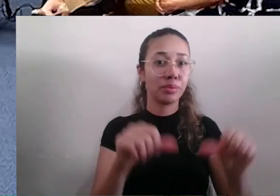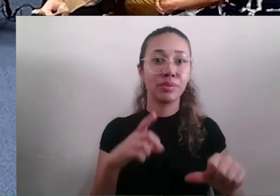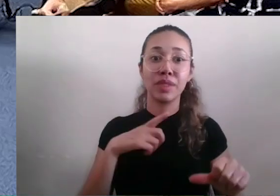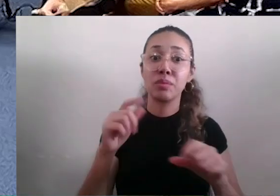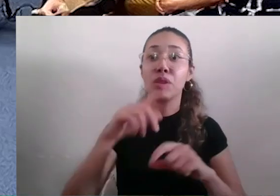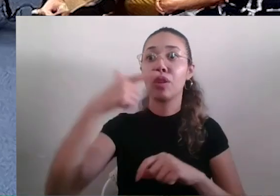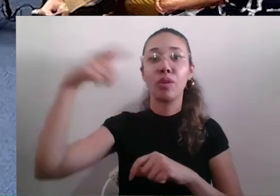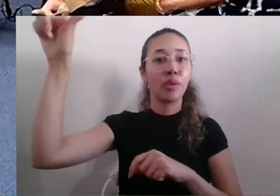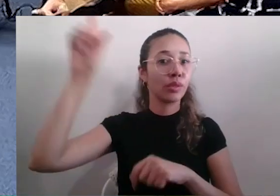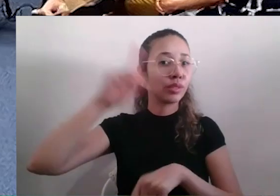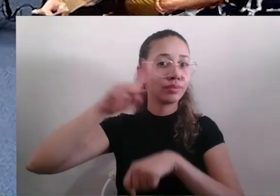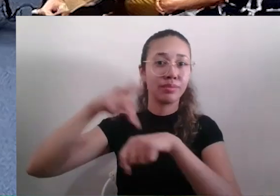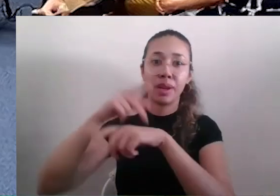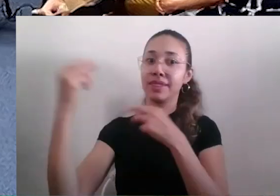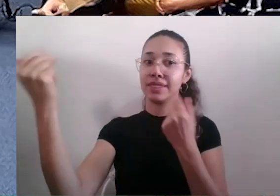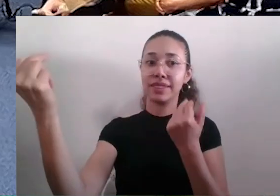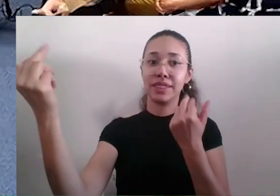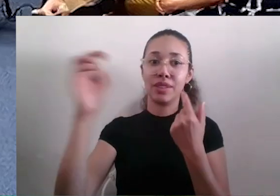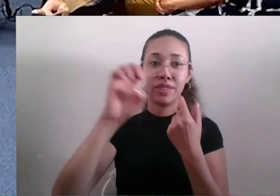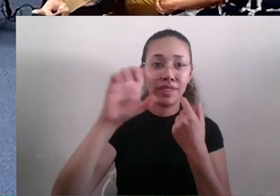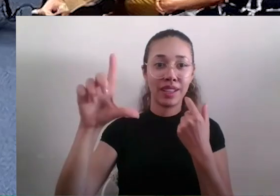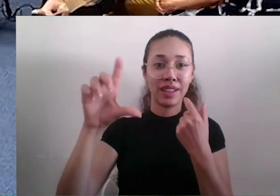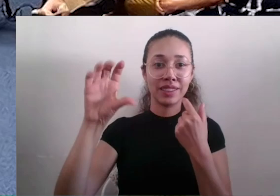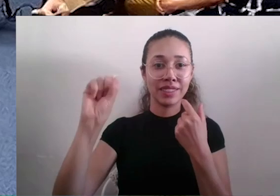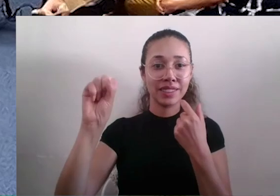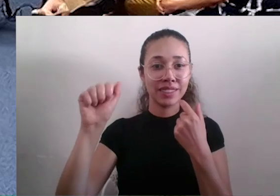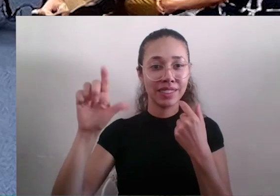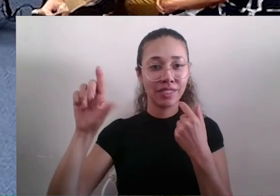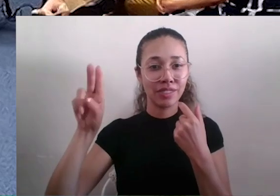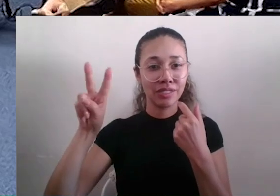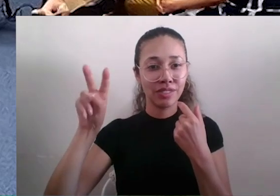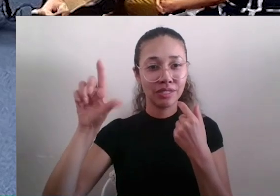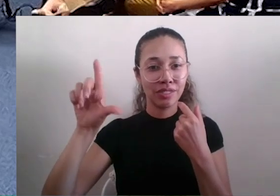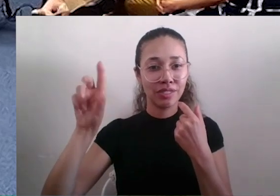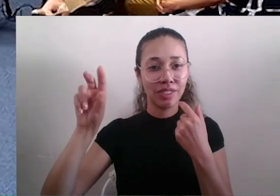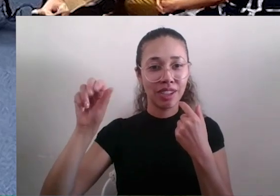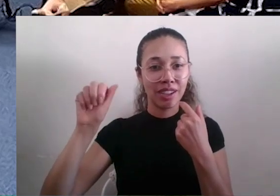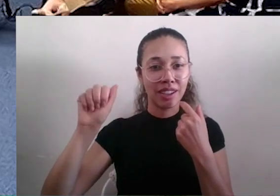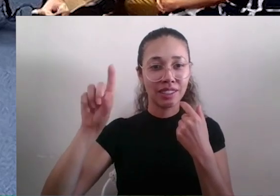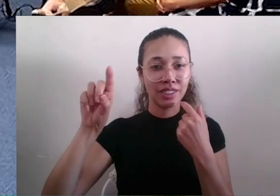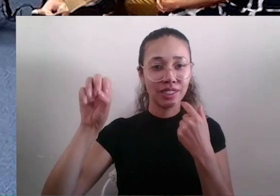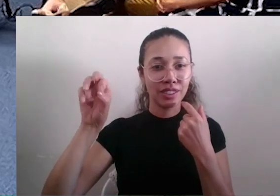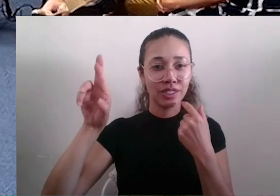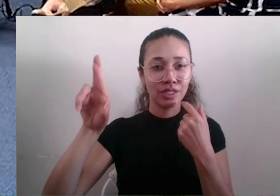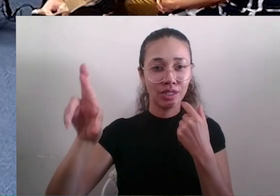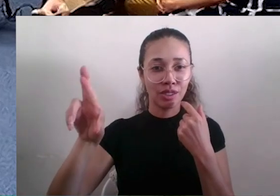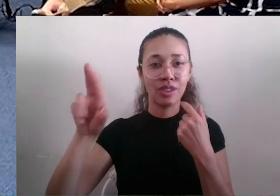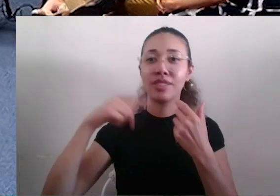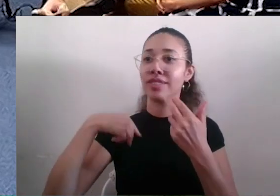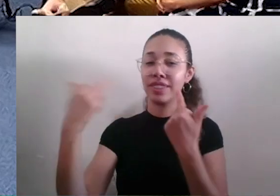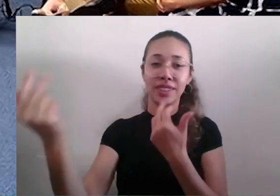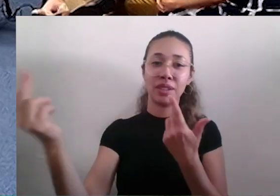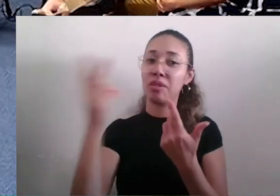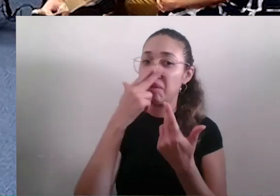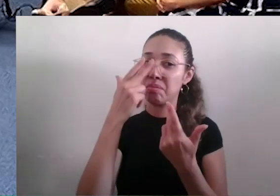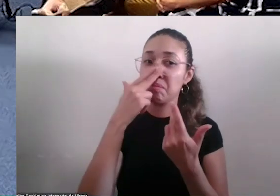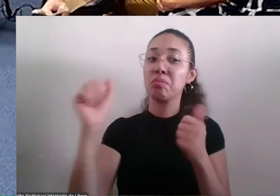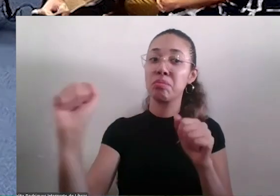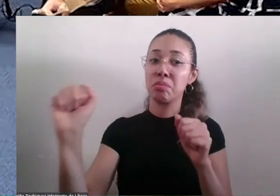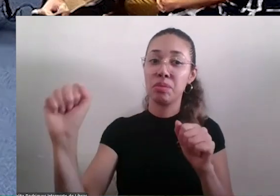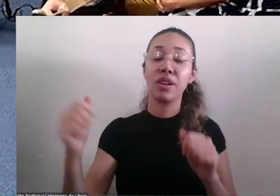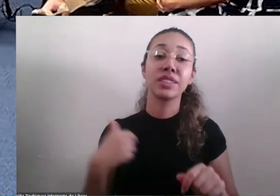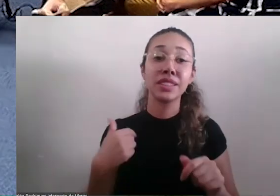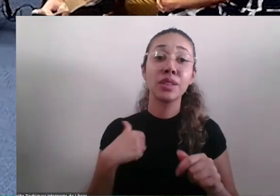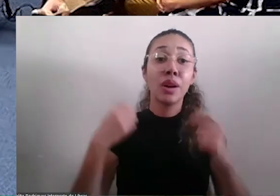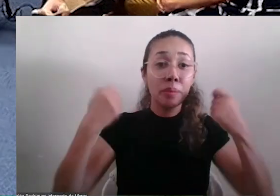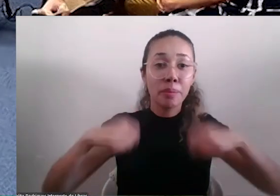Kell assim eu acho muito muito muito perigoso E isso tem que ser conversado Sabe tem que ter tem que ter essa abertura para conversar com o público Então acho que